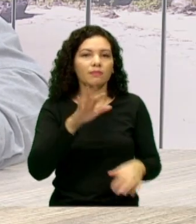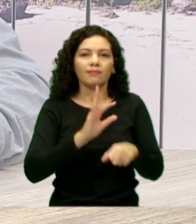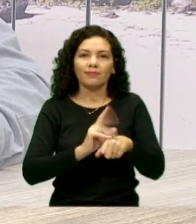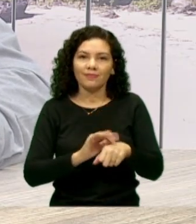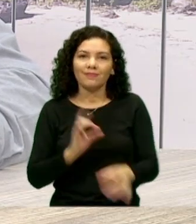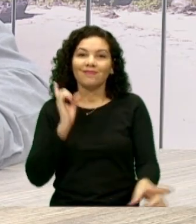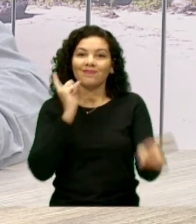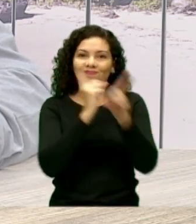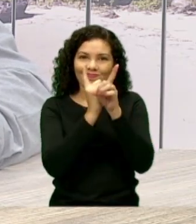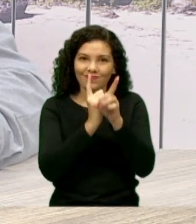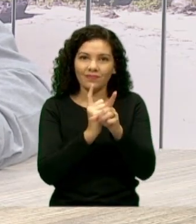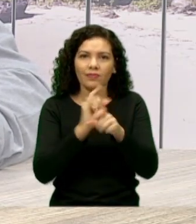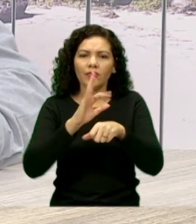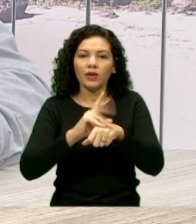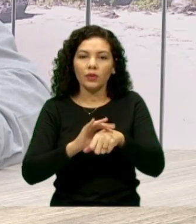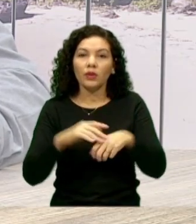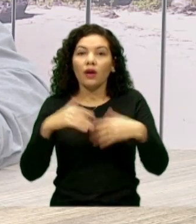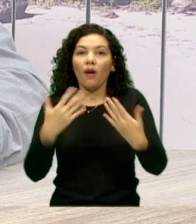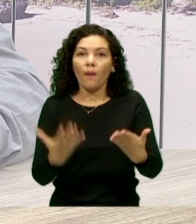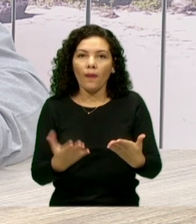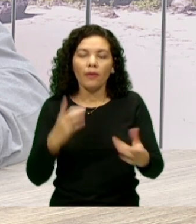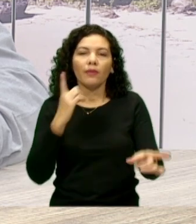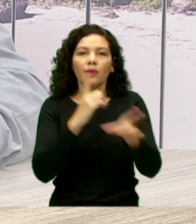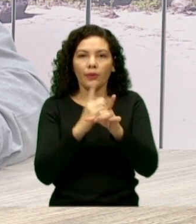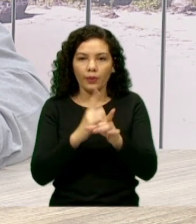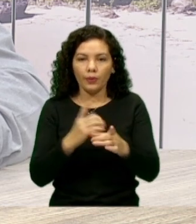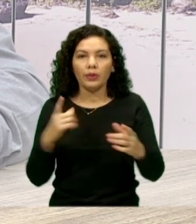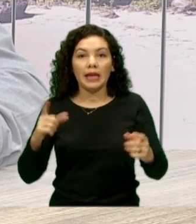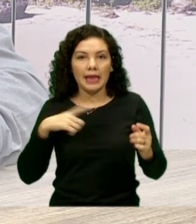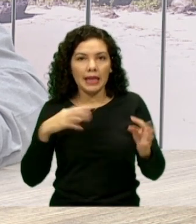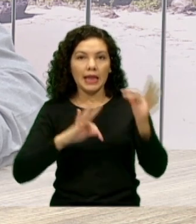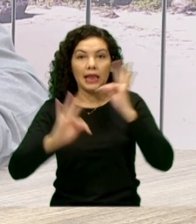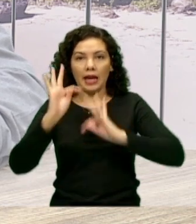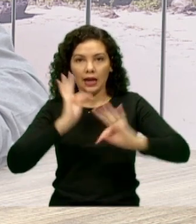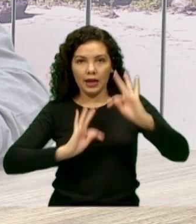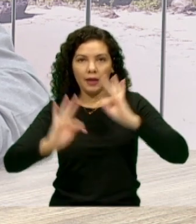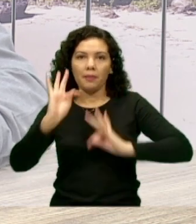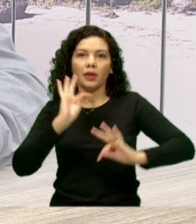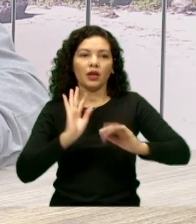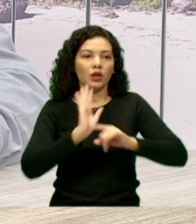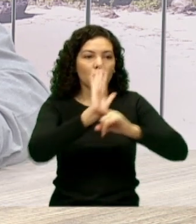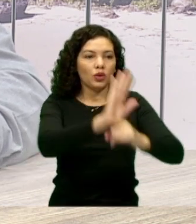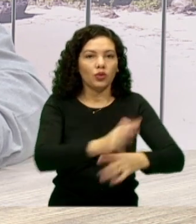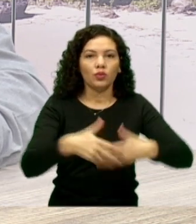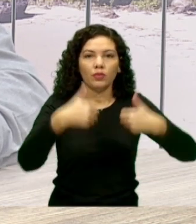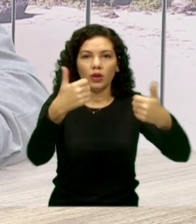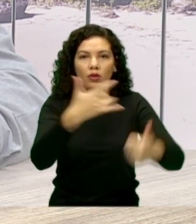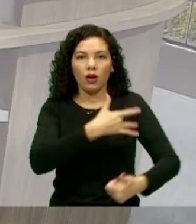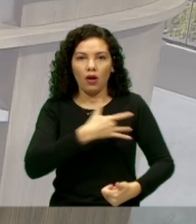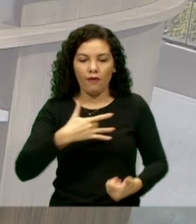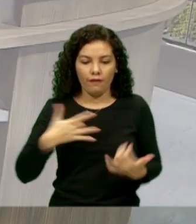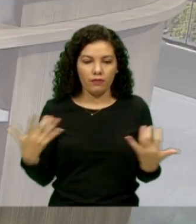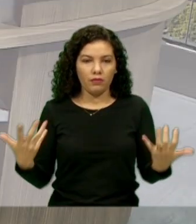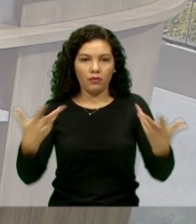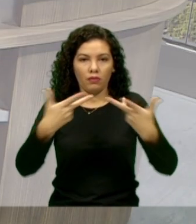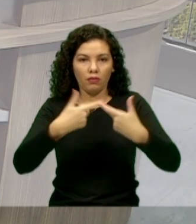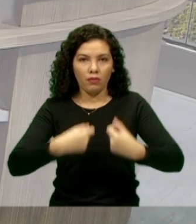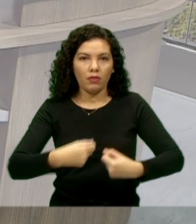nós descobrimos a doença antes e nós temos um tratamento para melhorar a qualidade de vida daquela